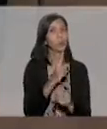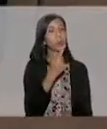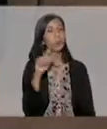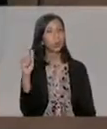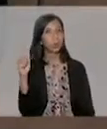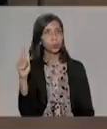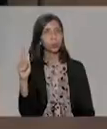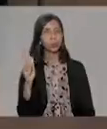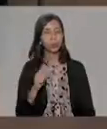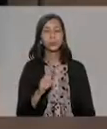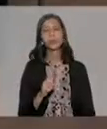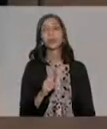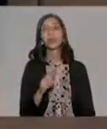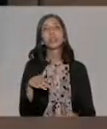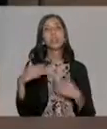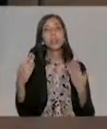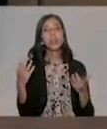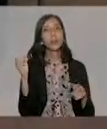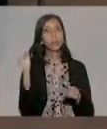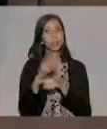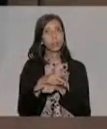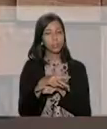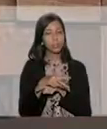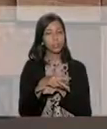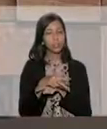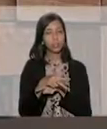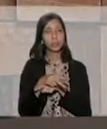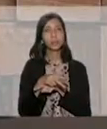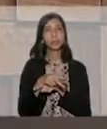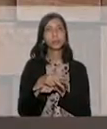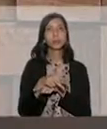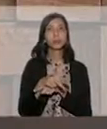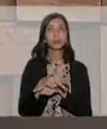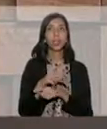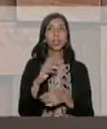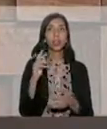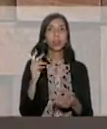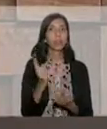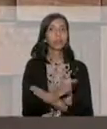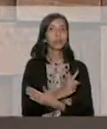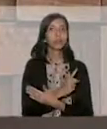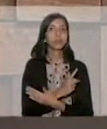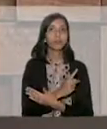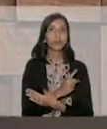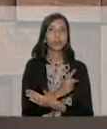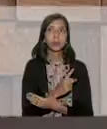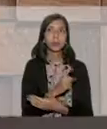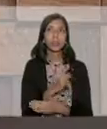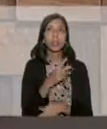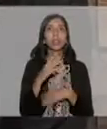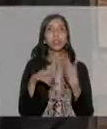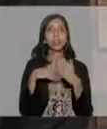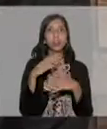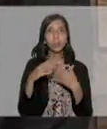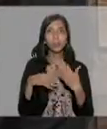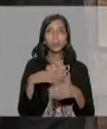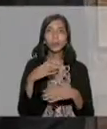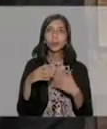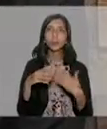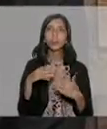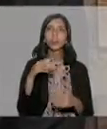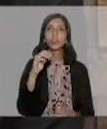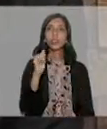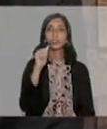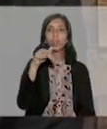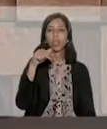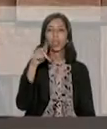outro caminho. Se encontrou em outro momento. E aí eu entrei e... de repente estava ali, né? E aí você foi para a Angélica primeiro ou para o